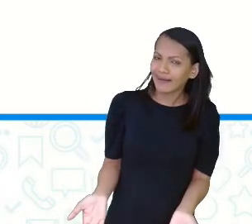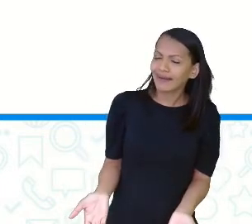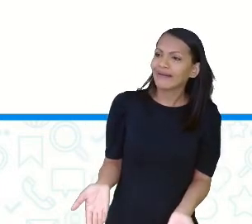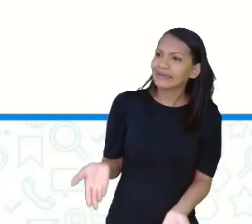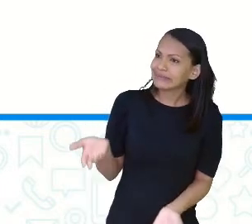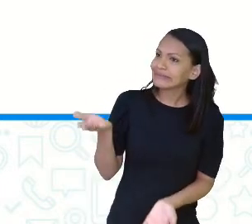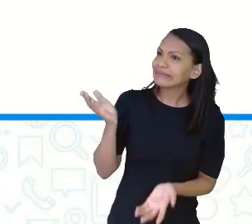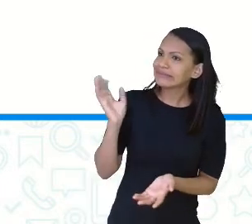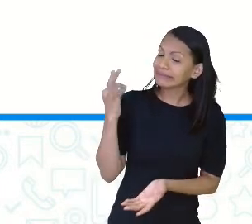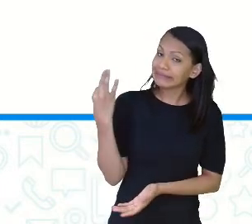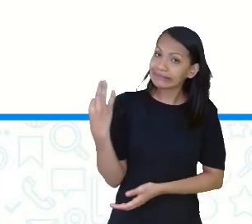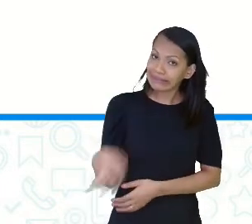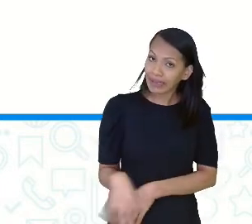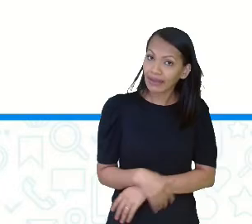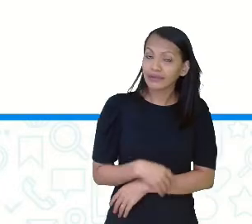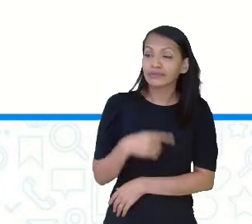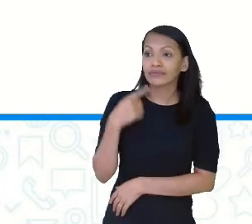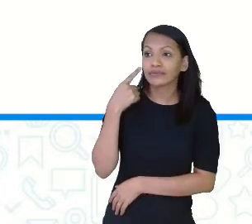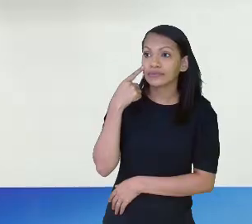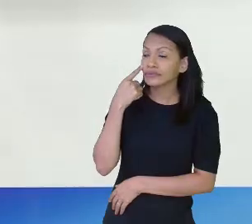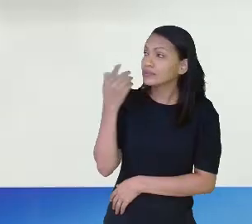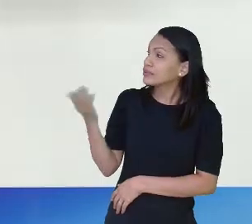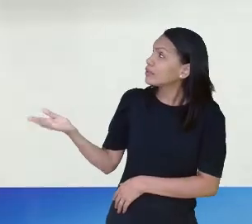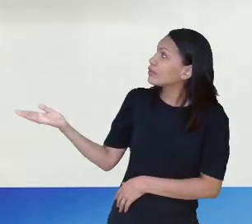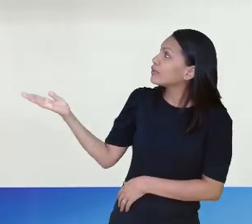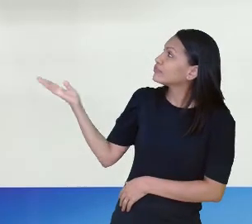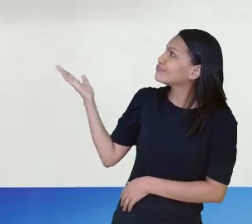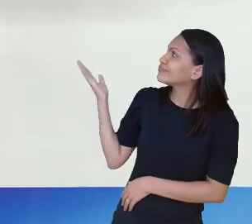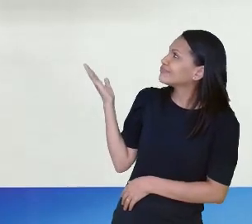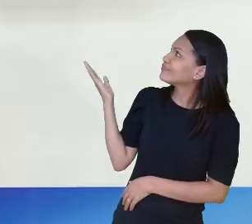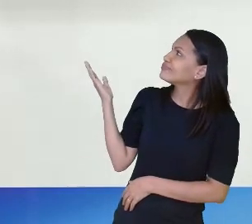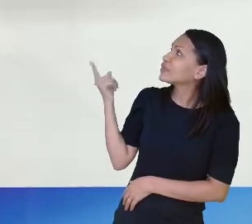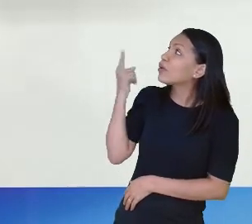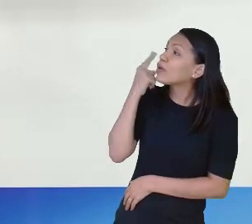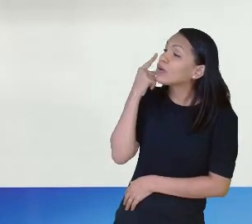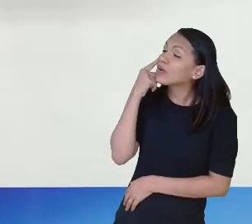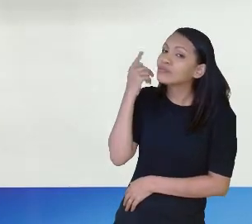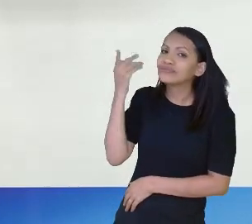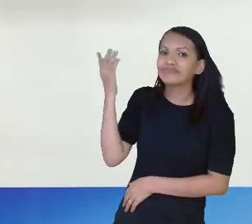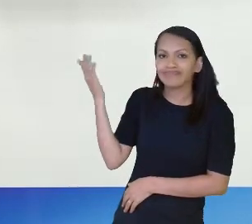corretamente? 32? Vamos descobrir agora. Preste atenção aqui.